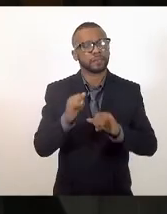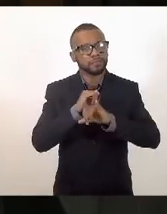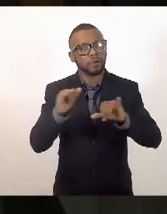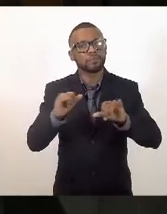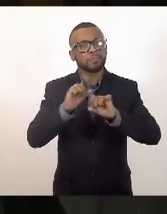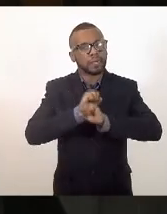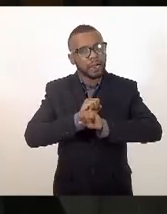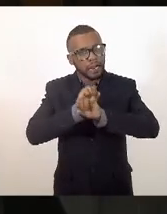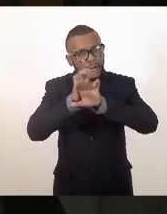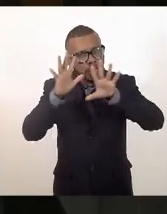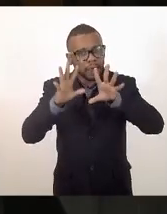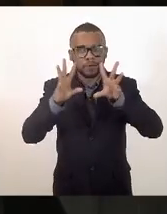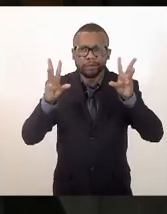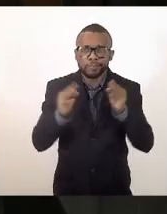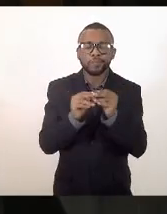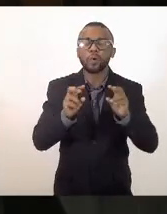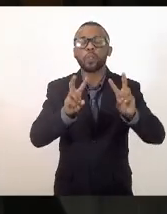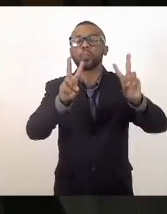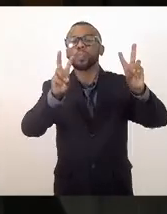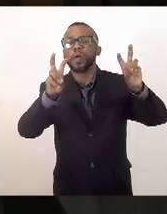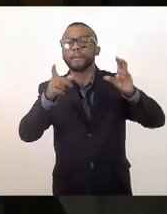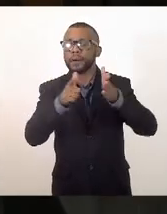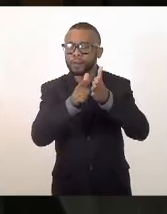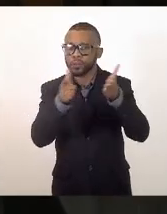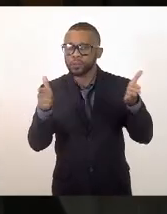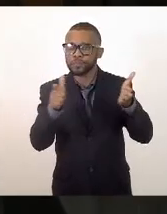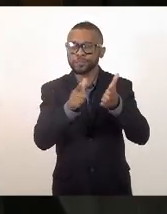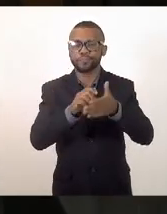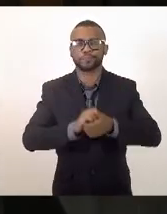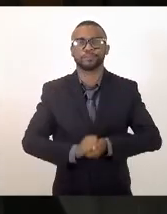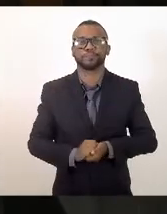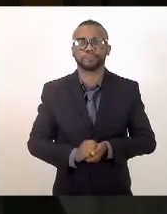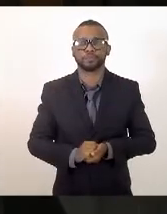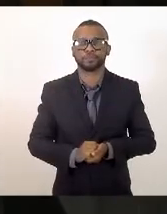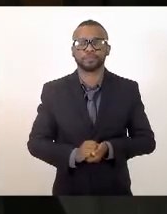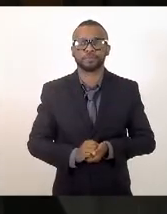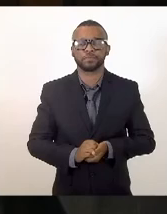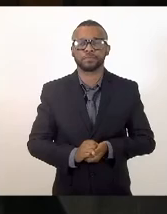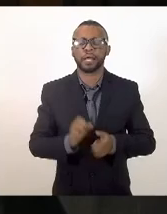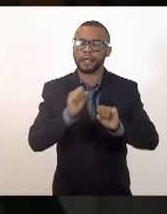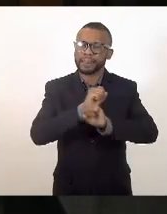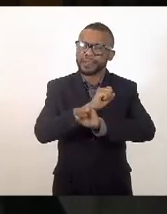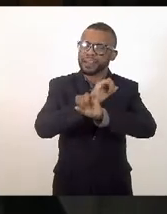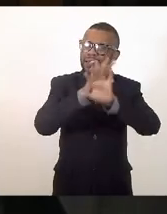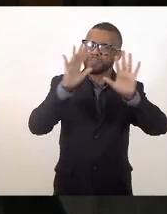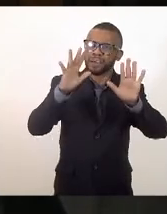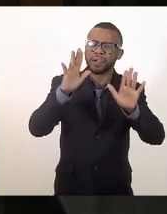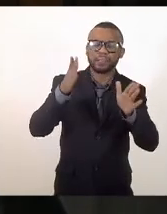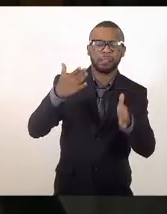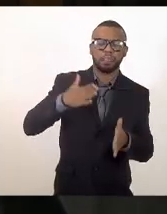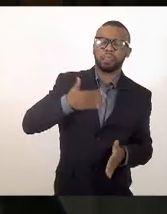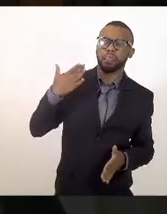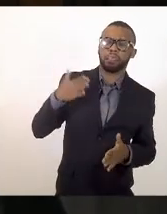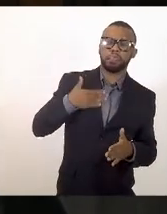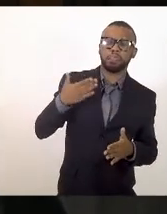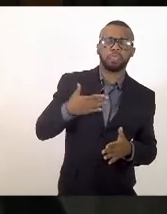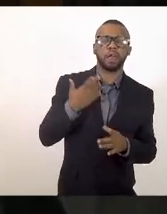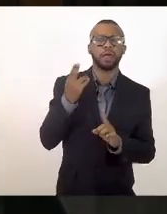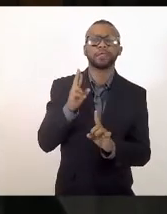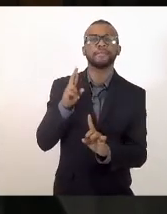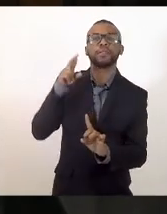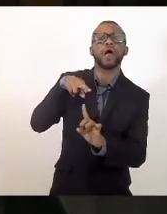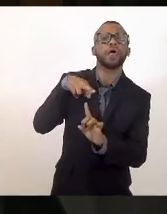objetiva, cujo tema é Transparência Opaca, se referindo à